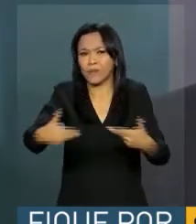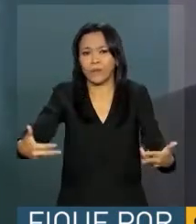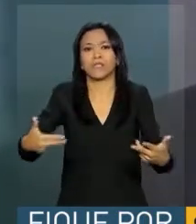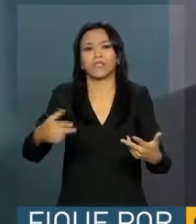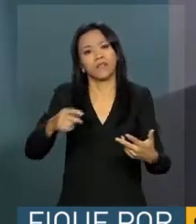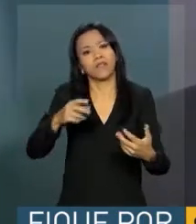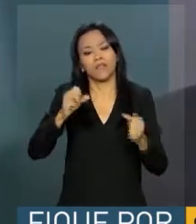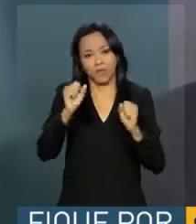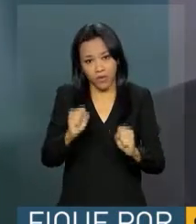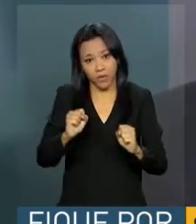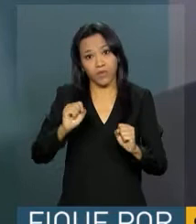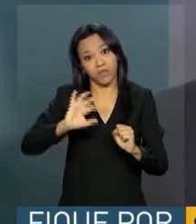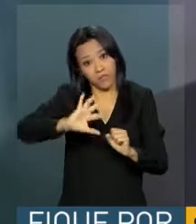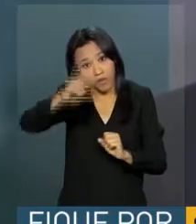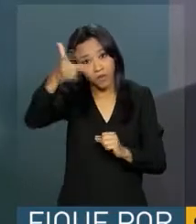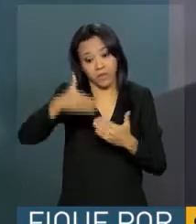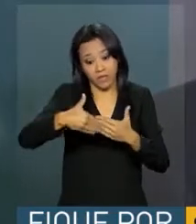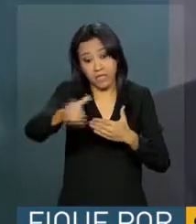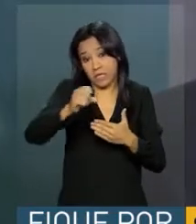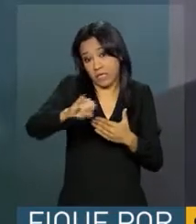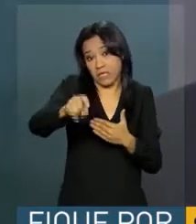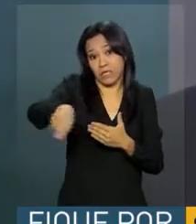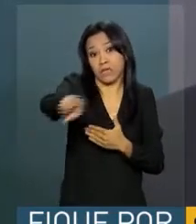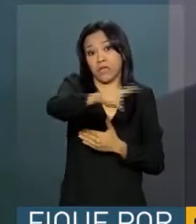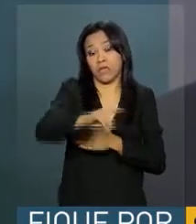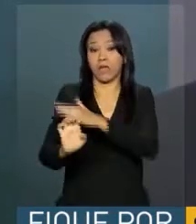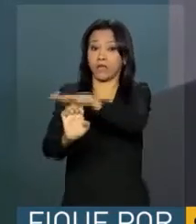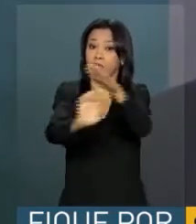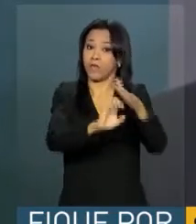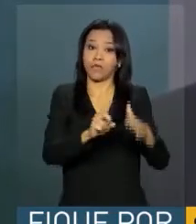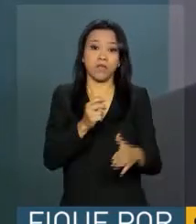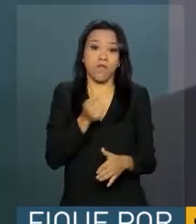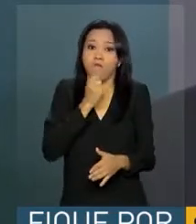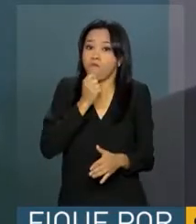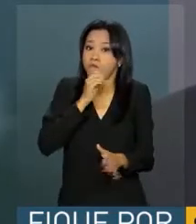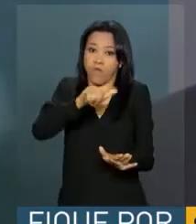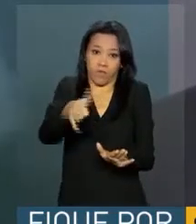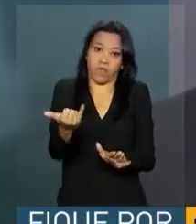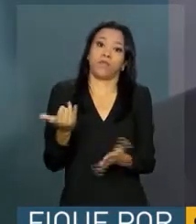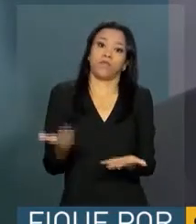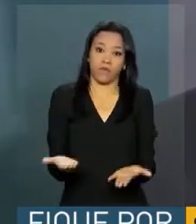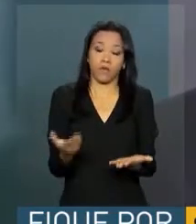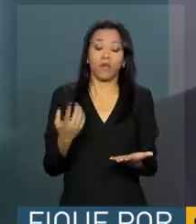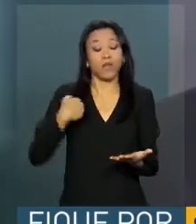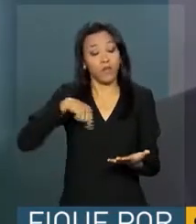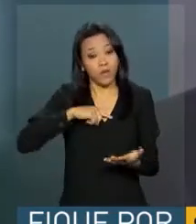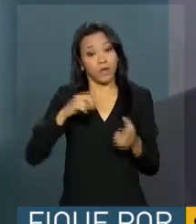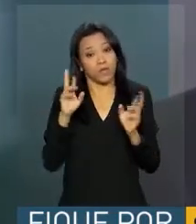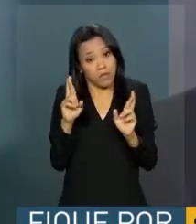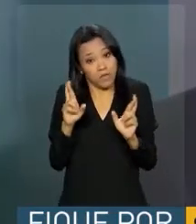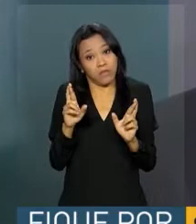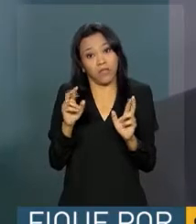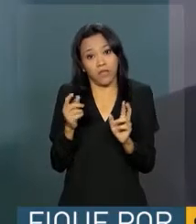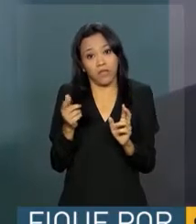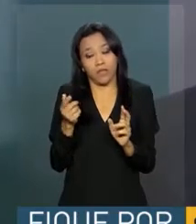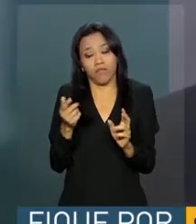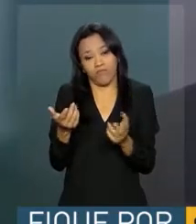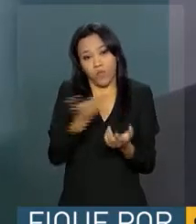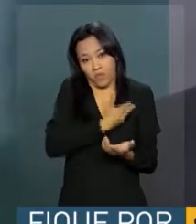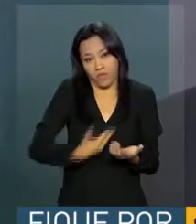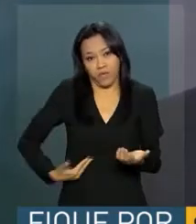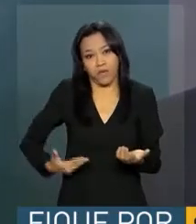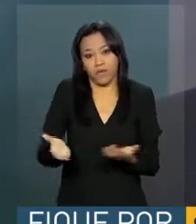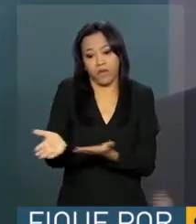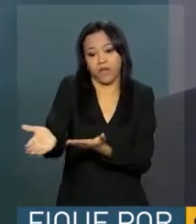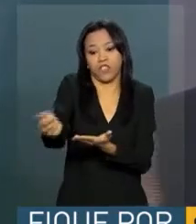que estão aí em processo, mas o fato concreto é que sim, nós esperamos uma arrecadação forte